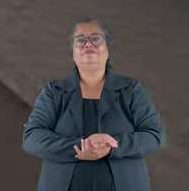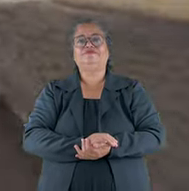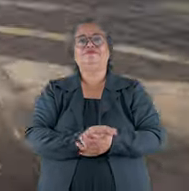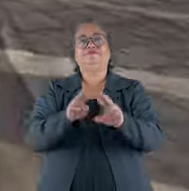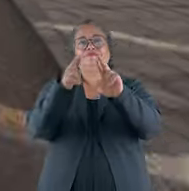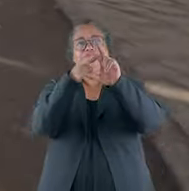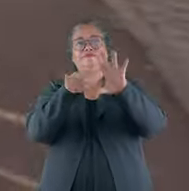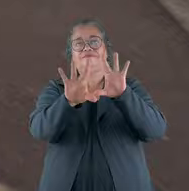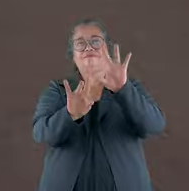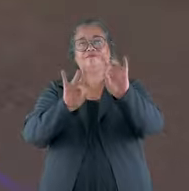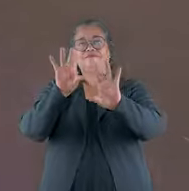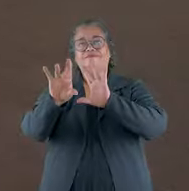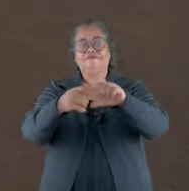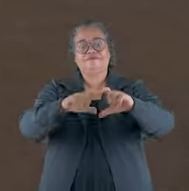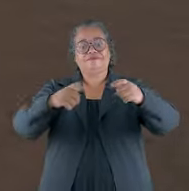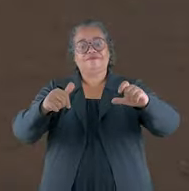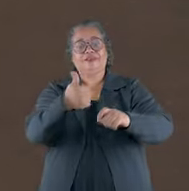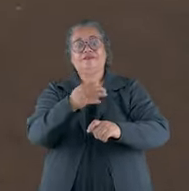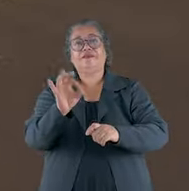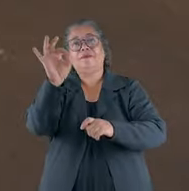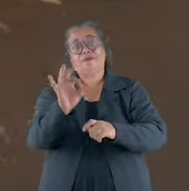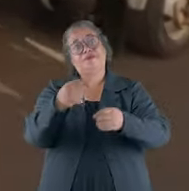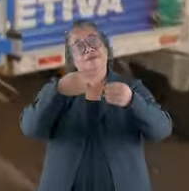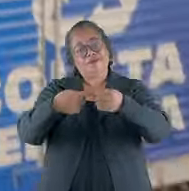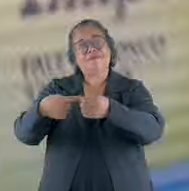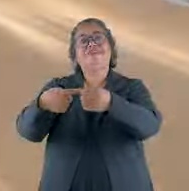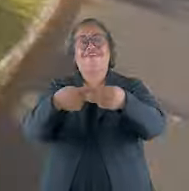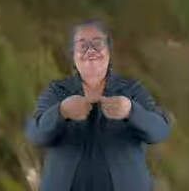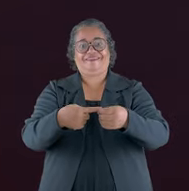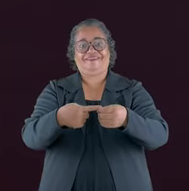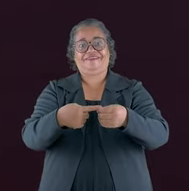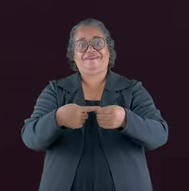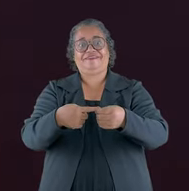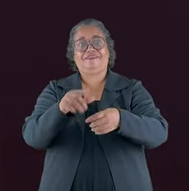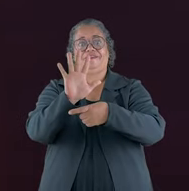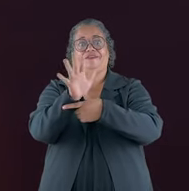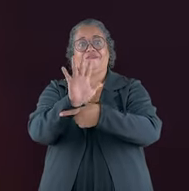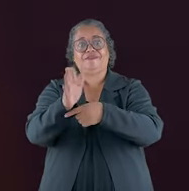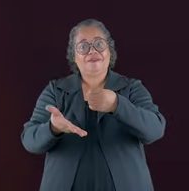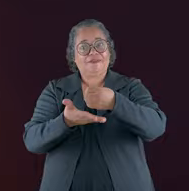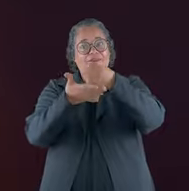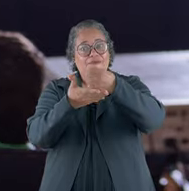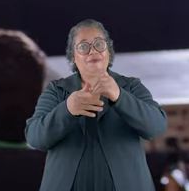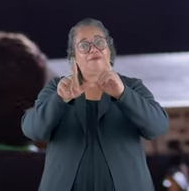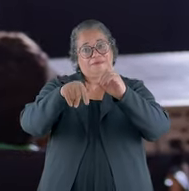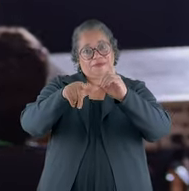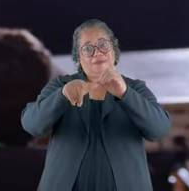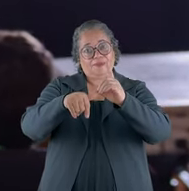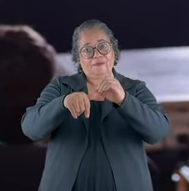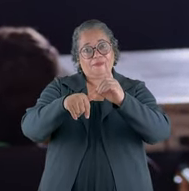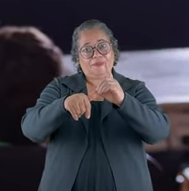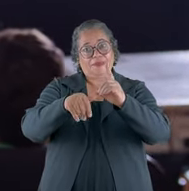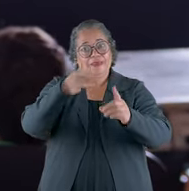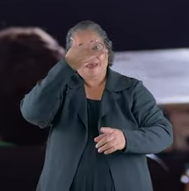A coleta seletiva foi ampliada para 100% da cidade. Documentário de sustentabilidade feito pelo